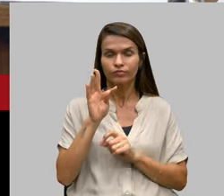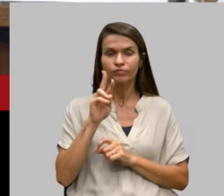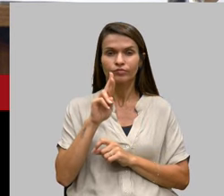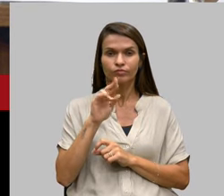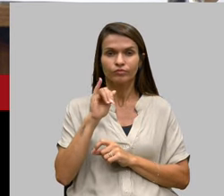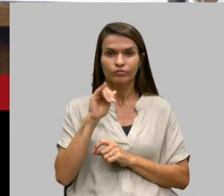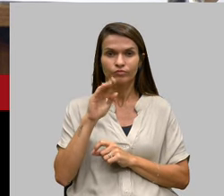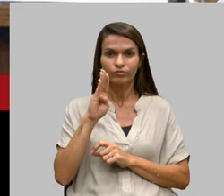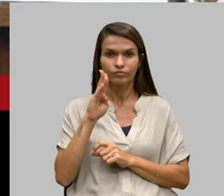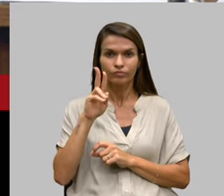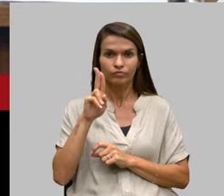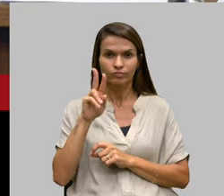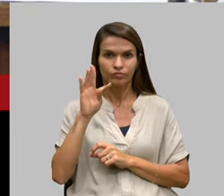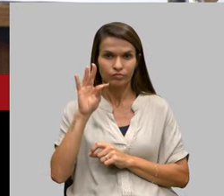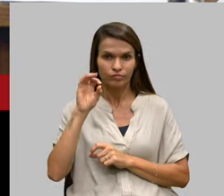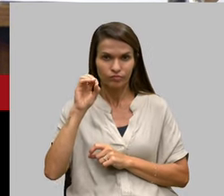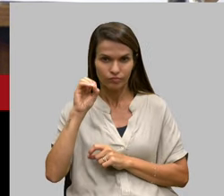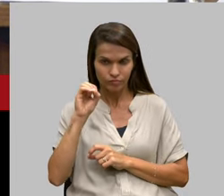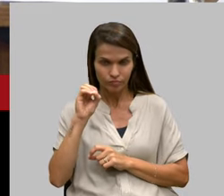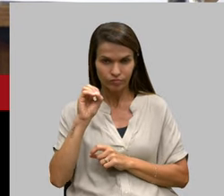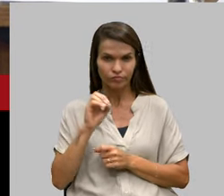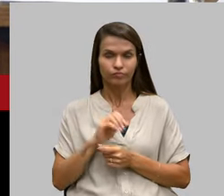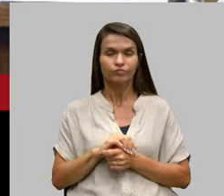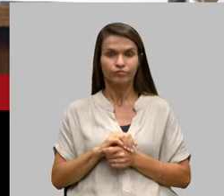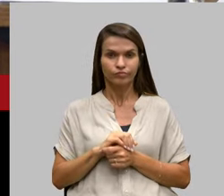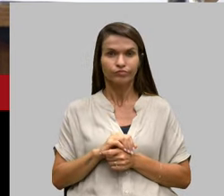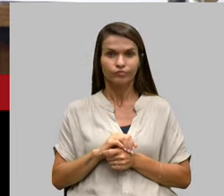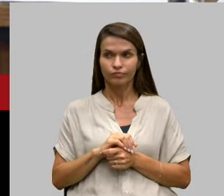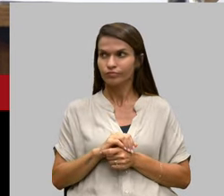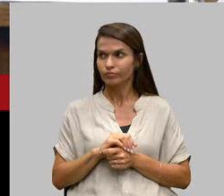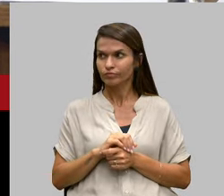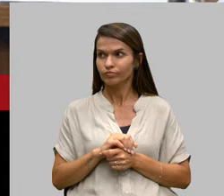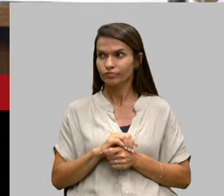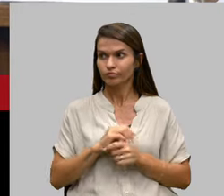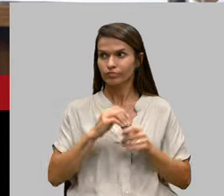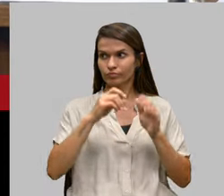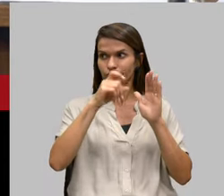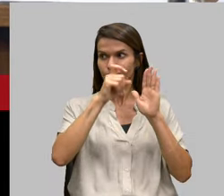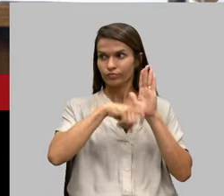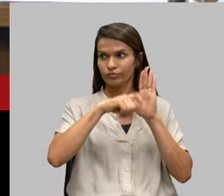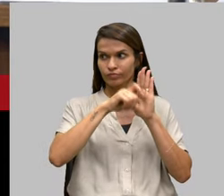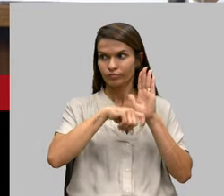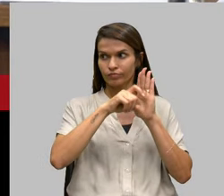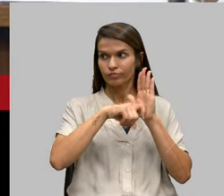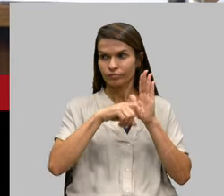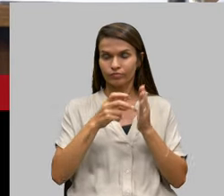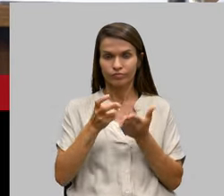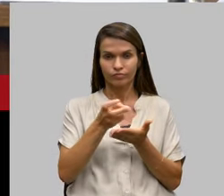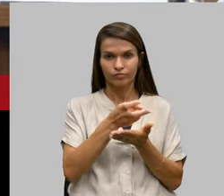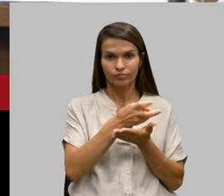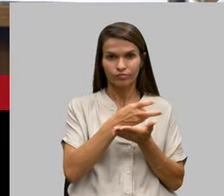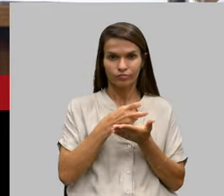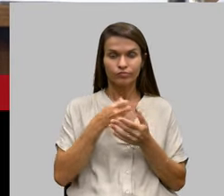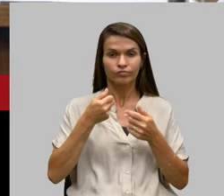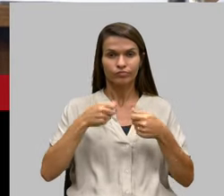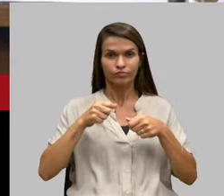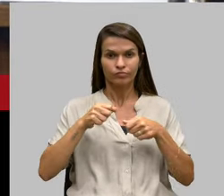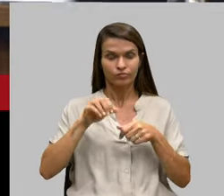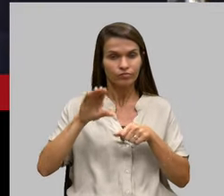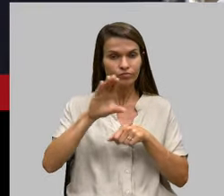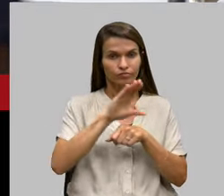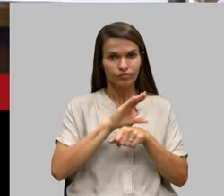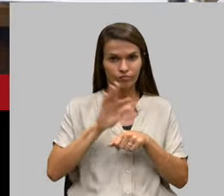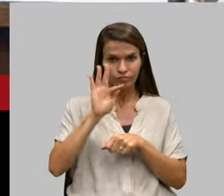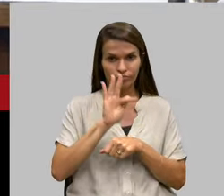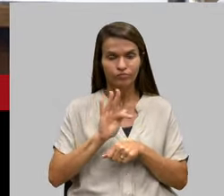previdenciária de natureza tributária que para ser instituída precisa ter base constitucional federal para